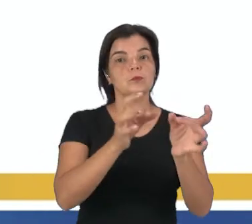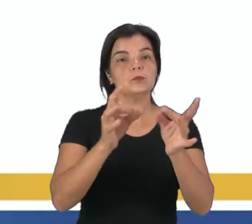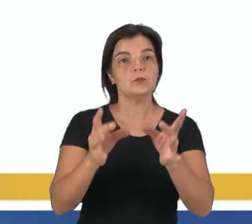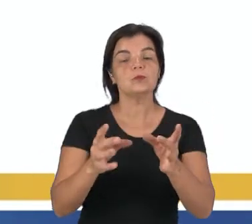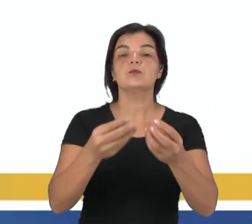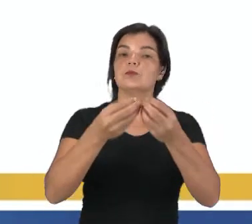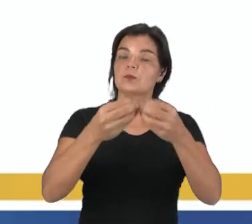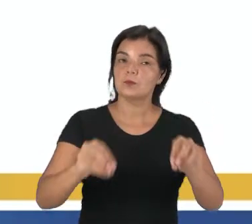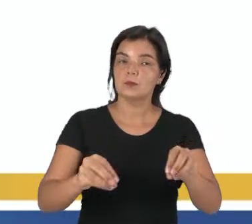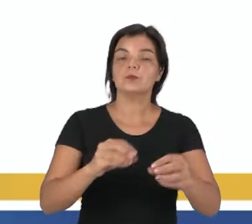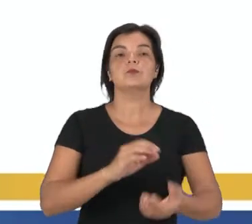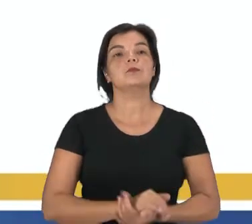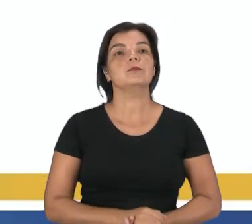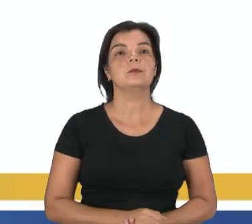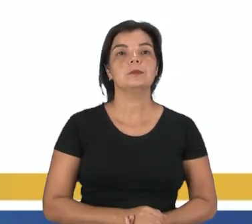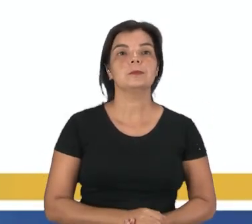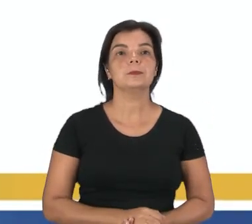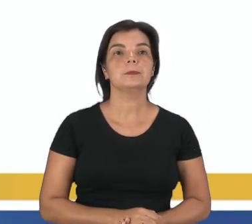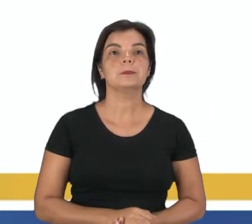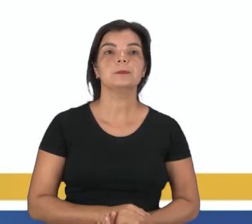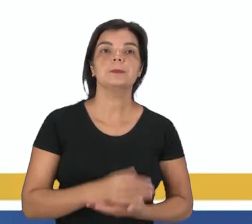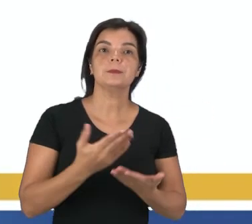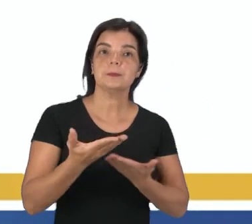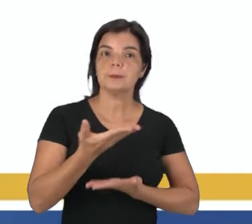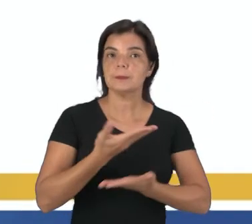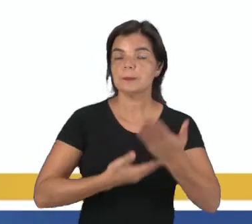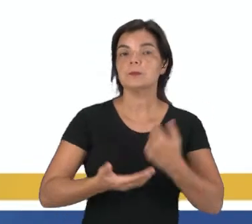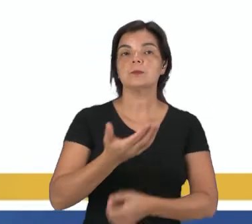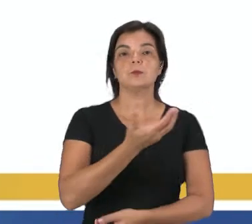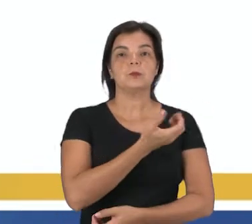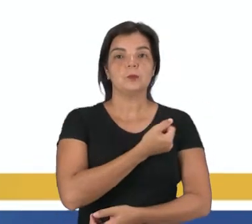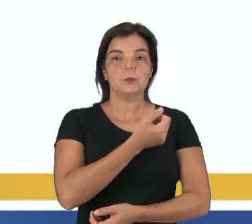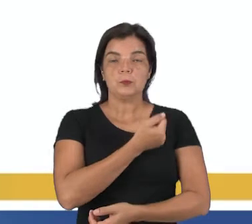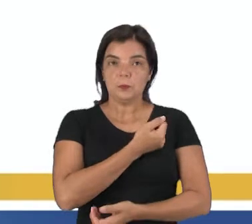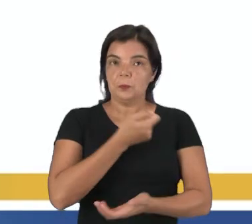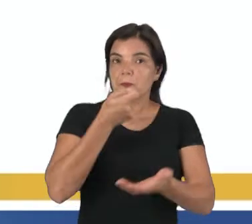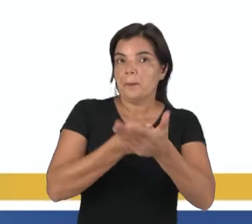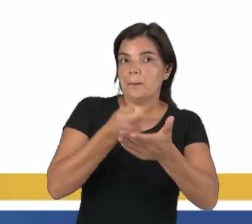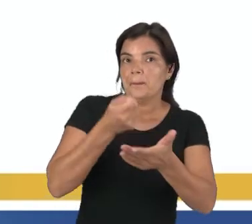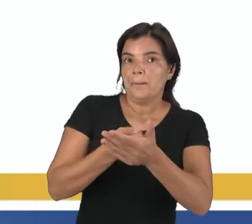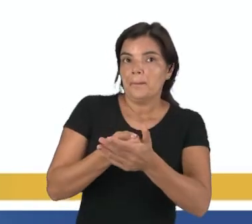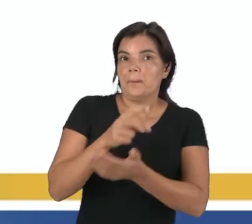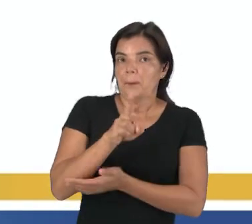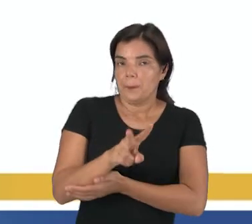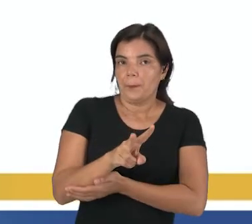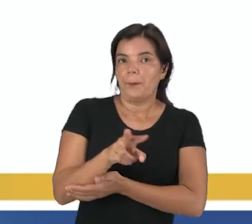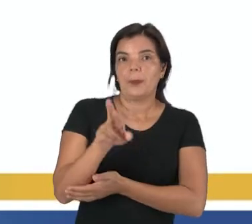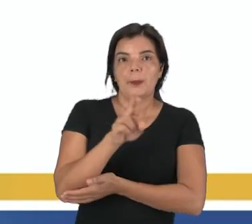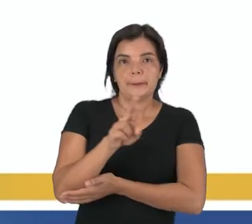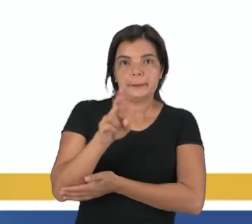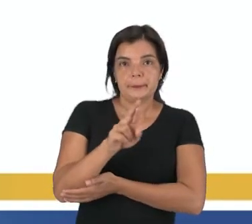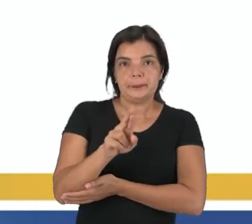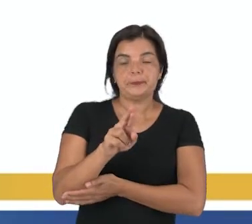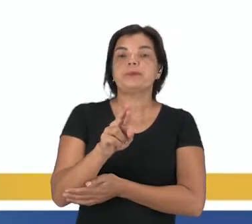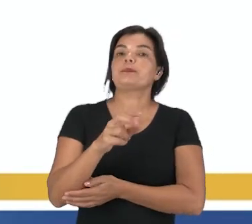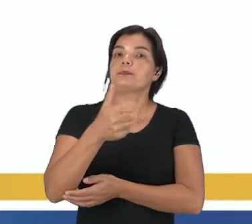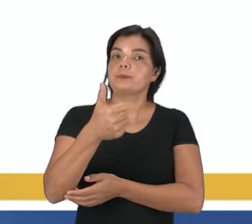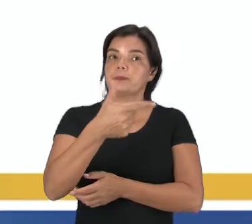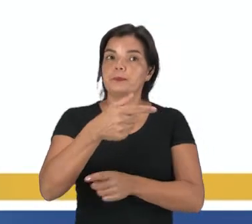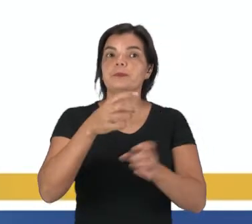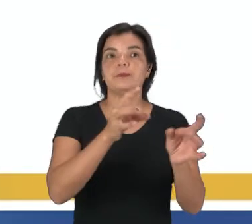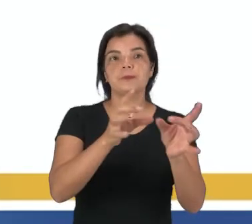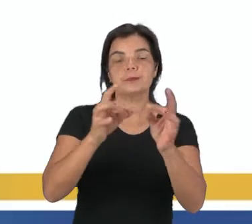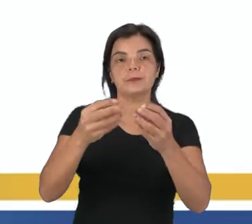ao número de dúzias de ovos vendidos. A relação entre o valor cobrado V, em real, e o número de dúzias de